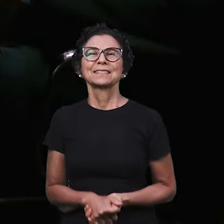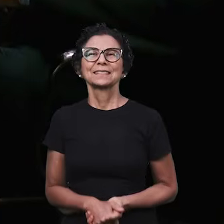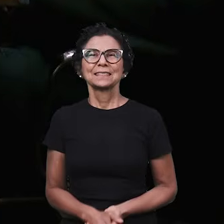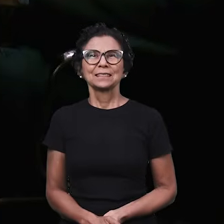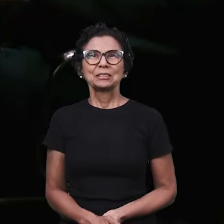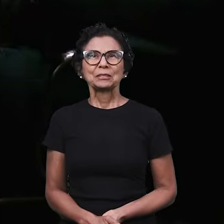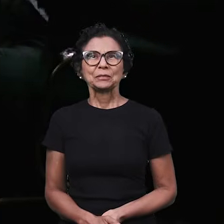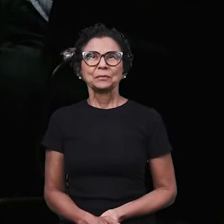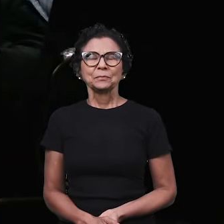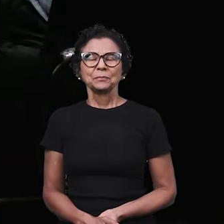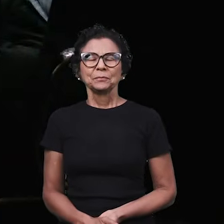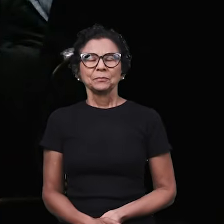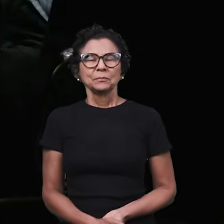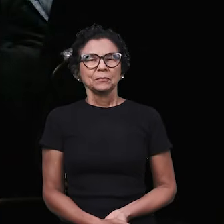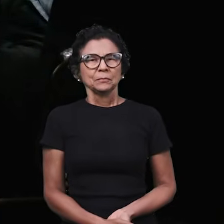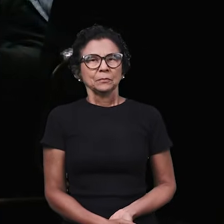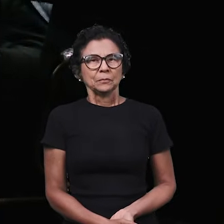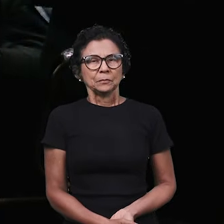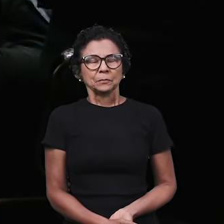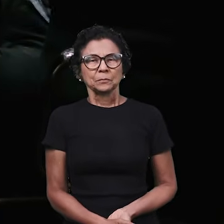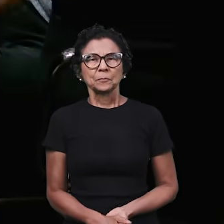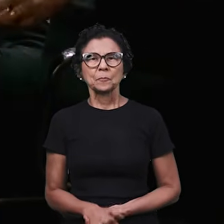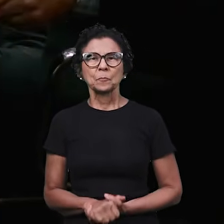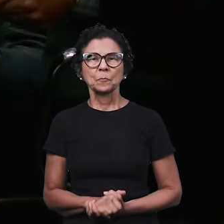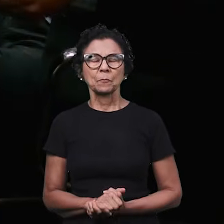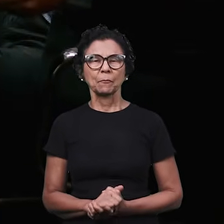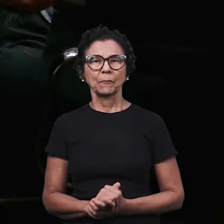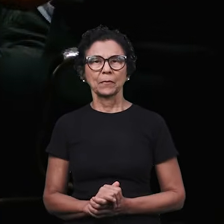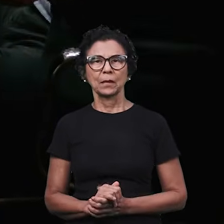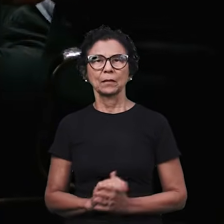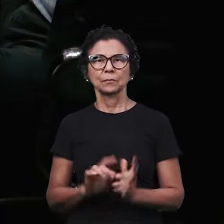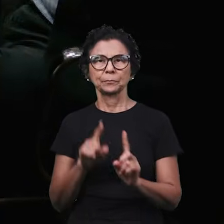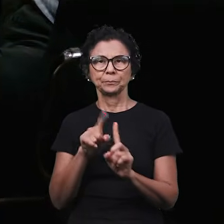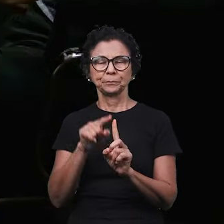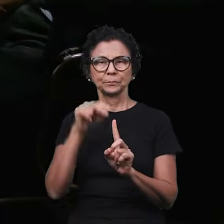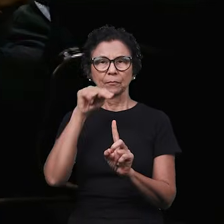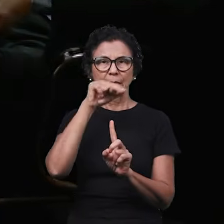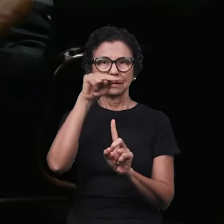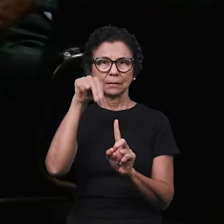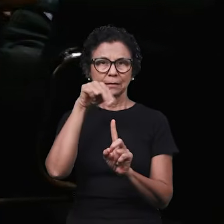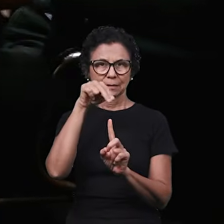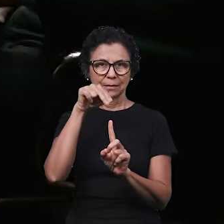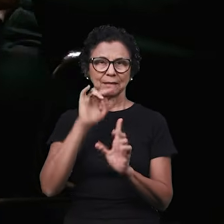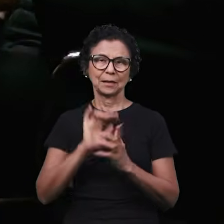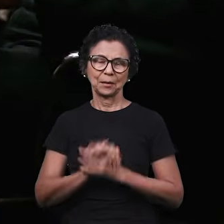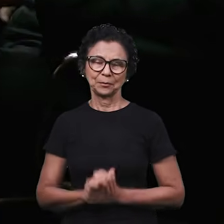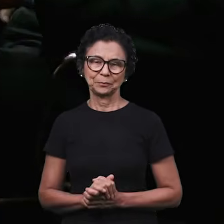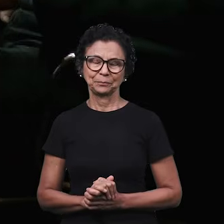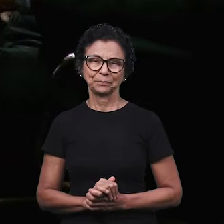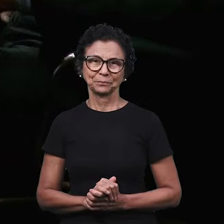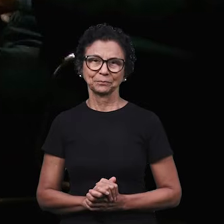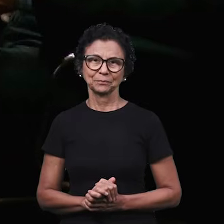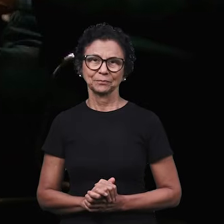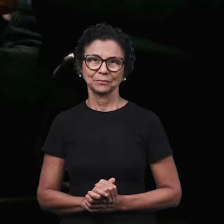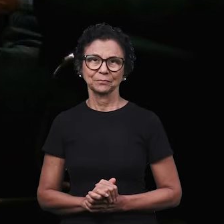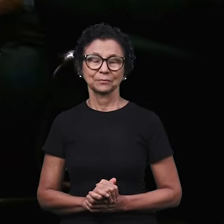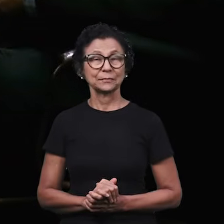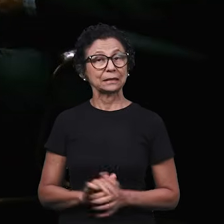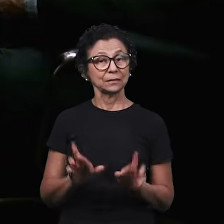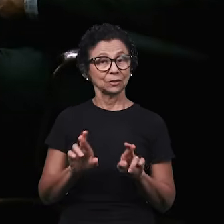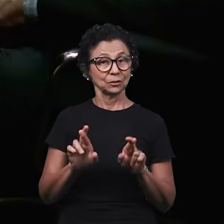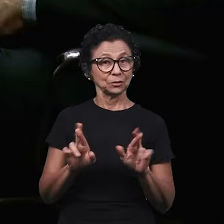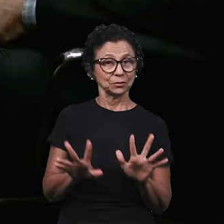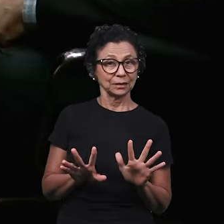vida. Glória a Deus. E aí, para falarmos do Nazireu, o Nazireu é o oposto de tudo isso, porque